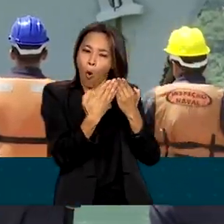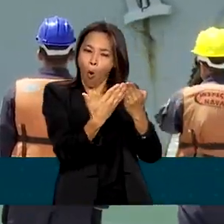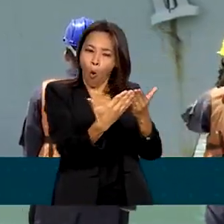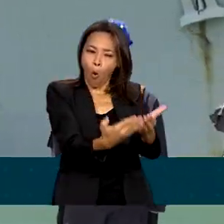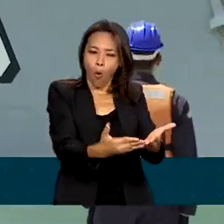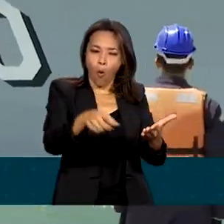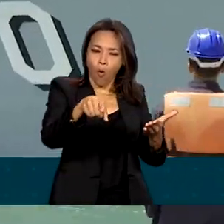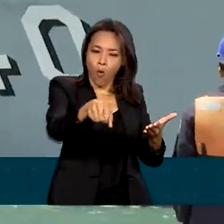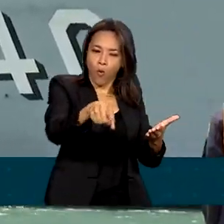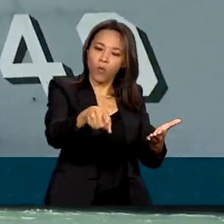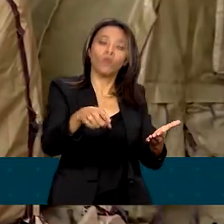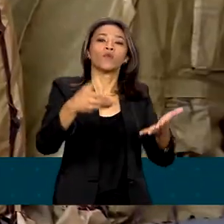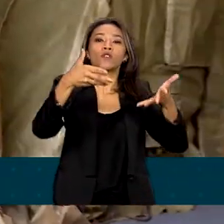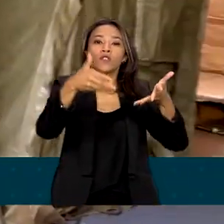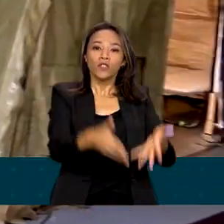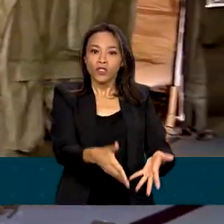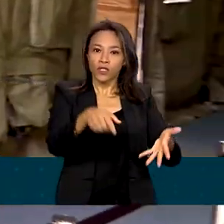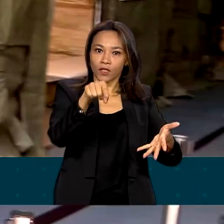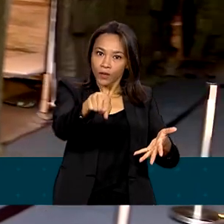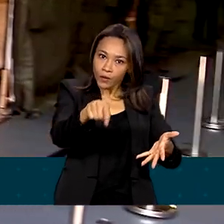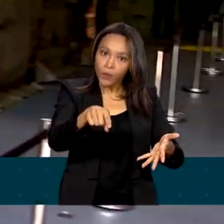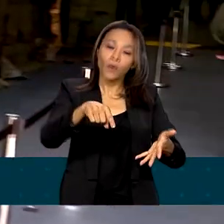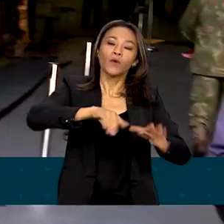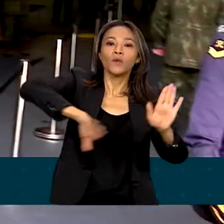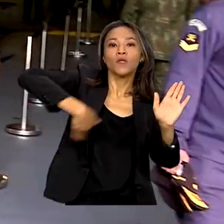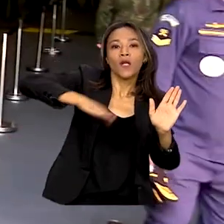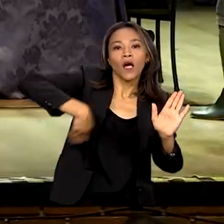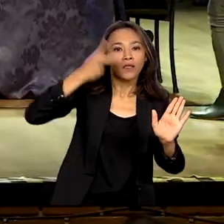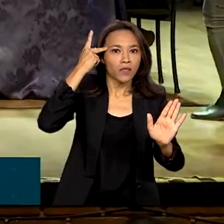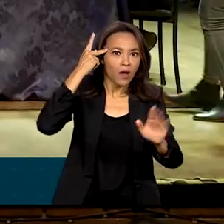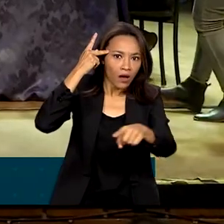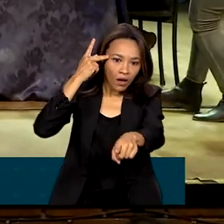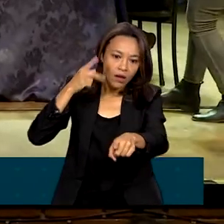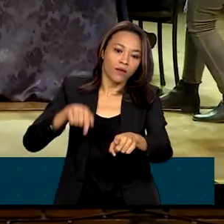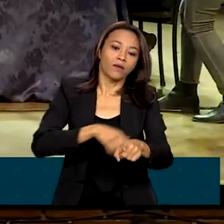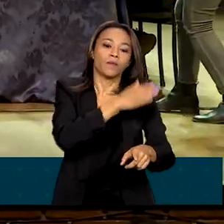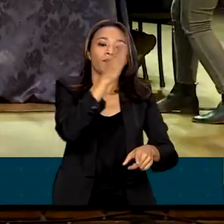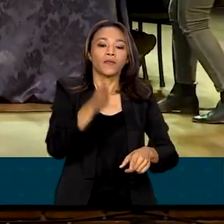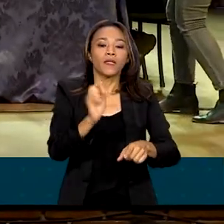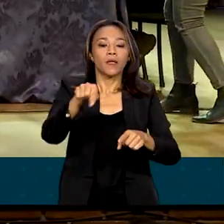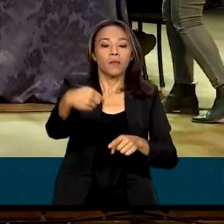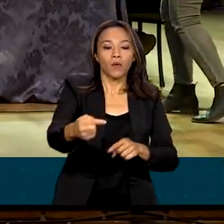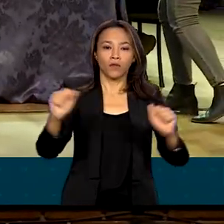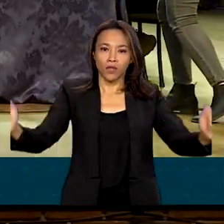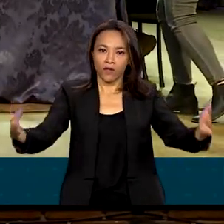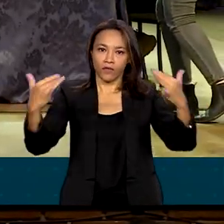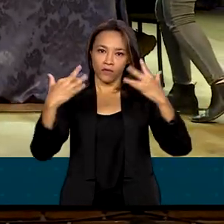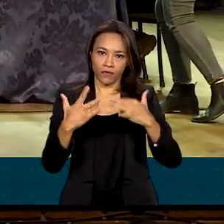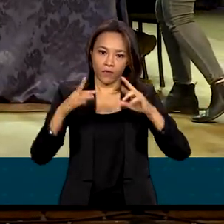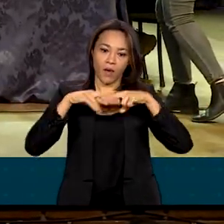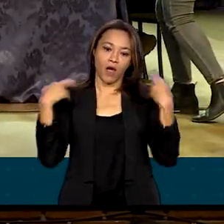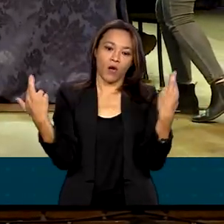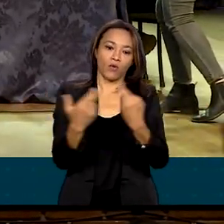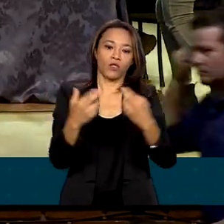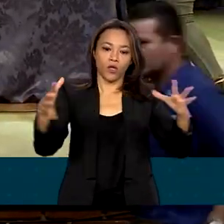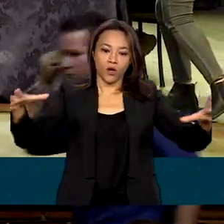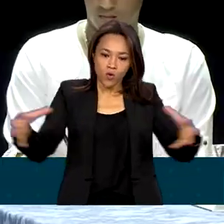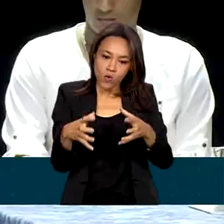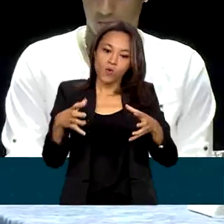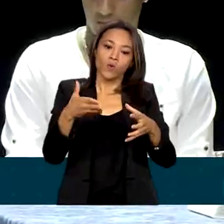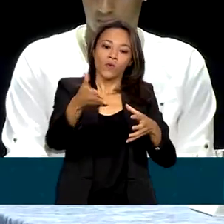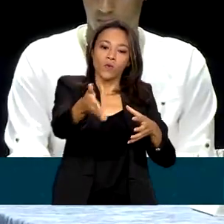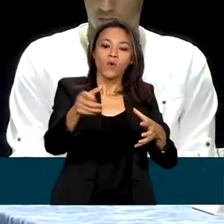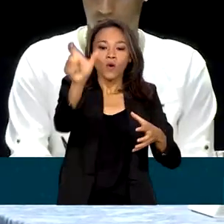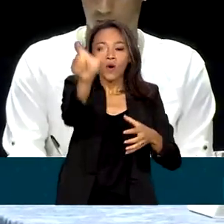atacou no porto de São Sebastião cidade mais atingida pela tragédia em seguida Alckmin se reuniu no Teatro Municipal de São Sebastião